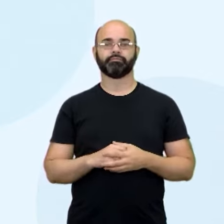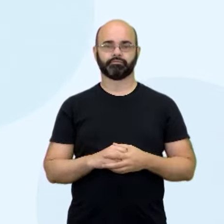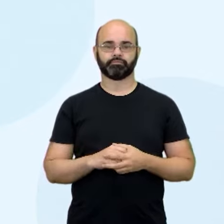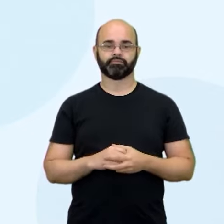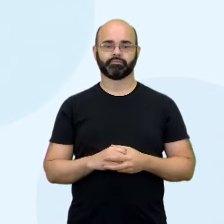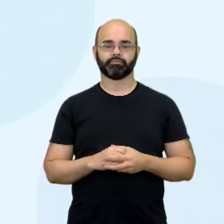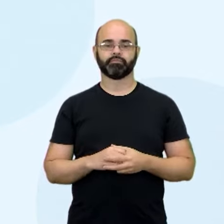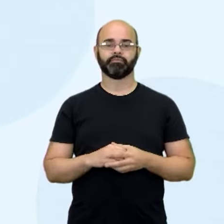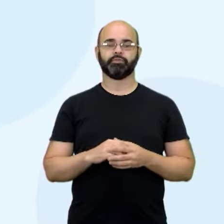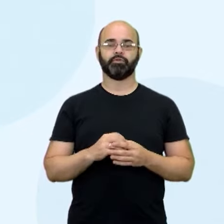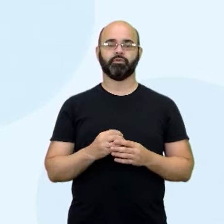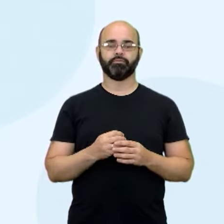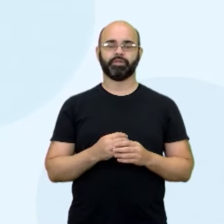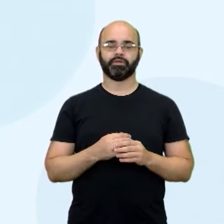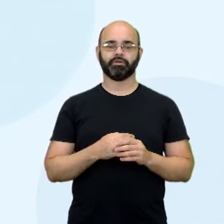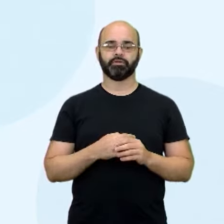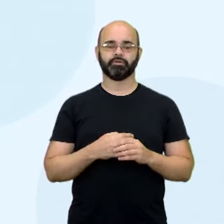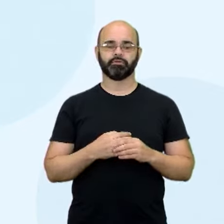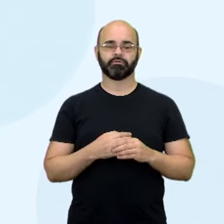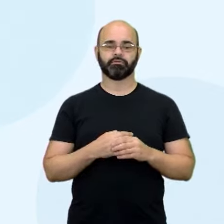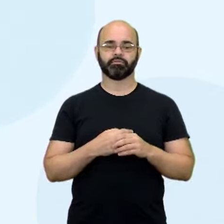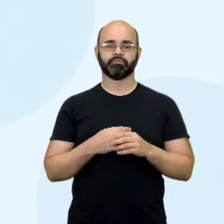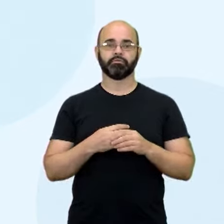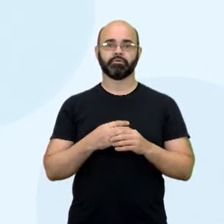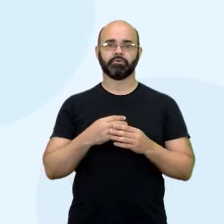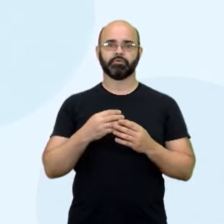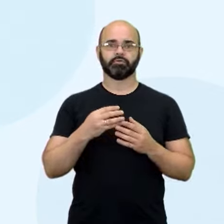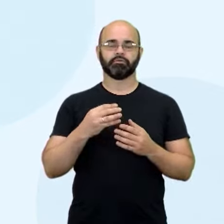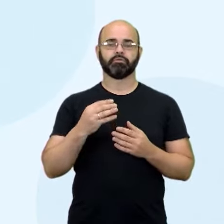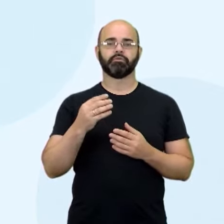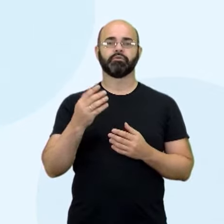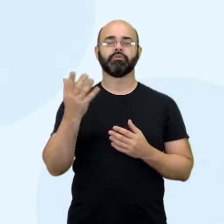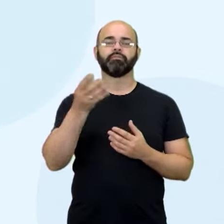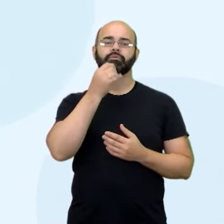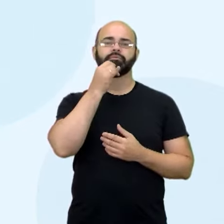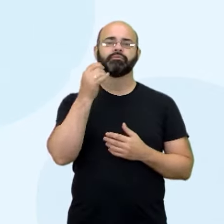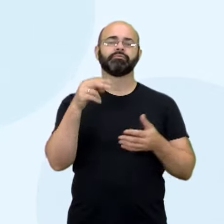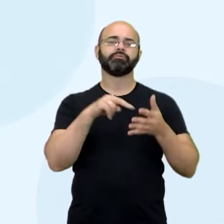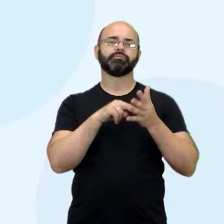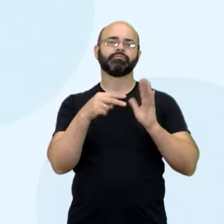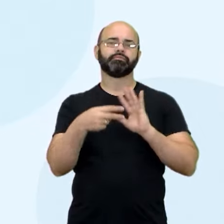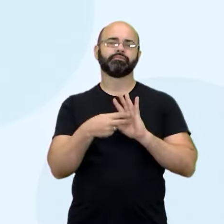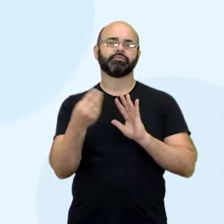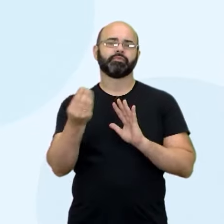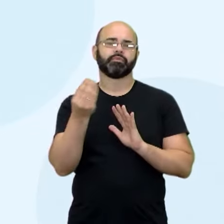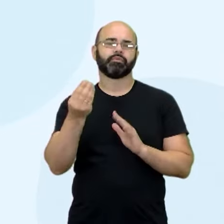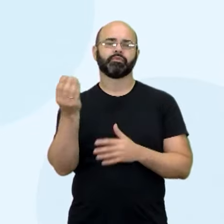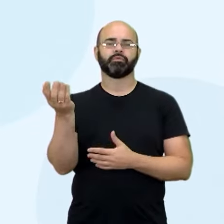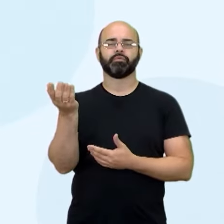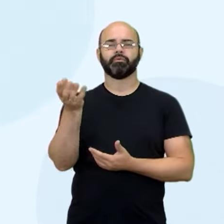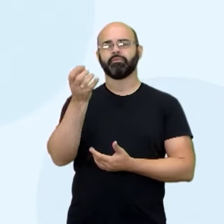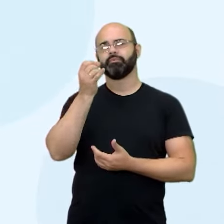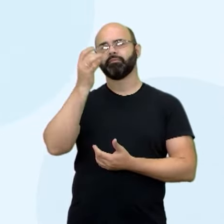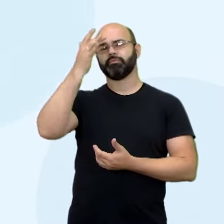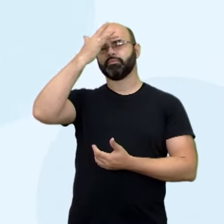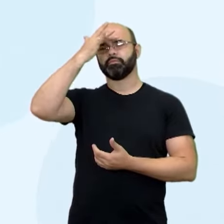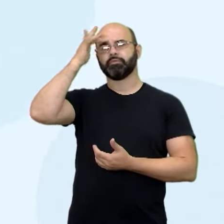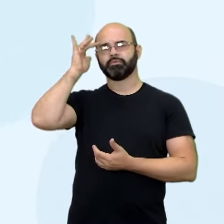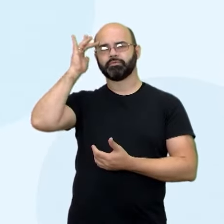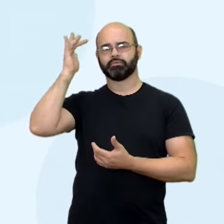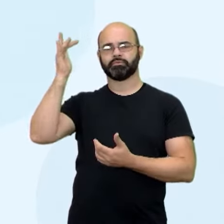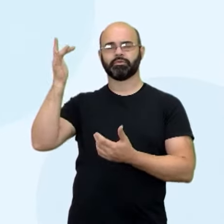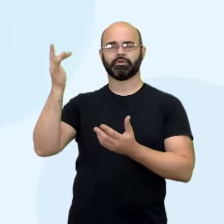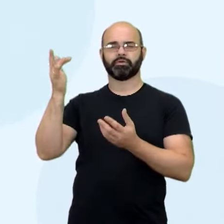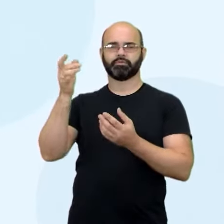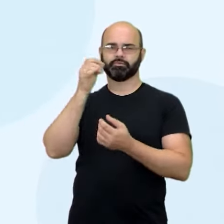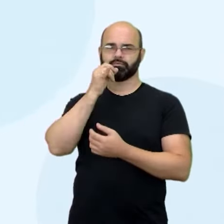uma definição. É um bem destinado a usufruto. O que é usufruto? Que outras pessoas podem utilizar. Existe